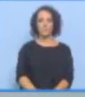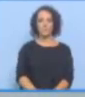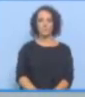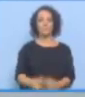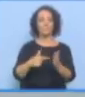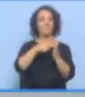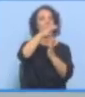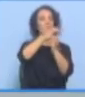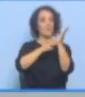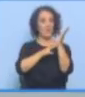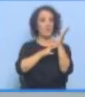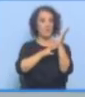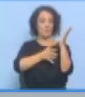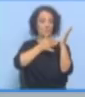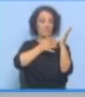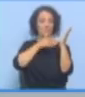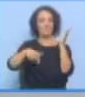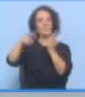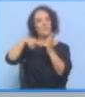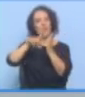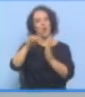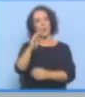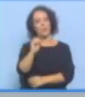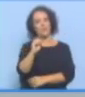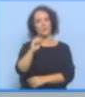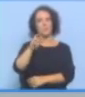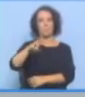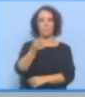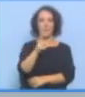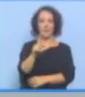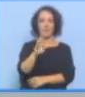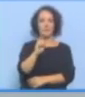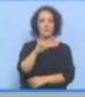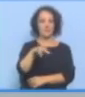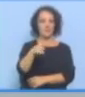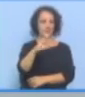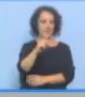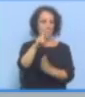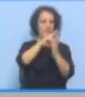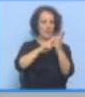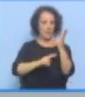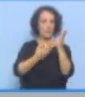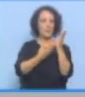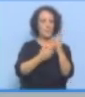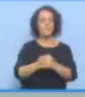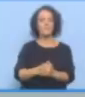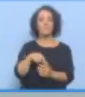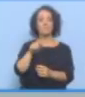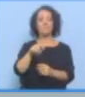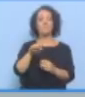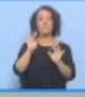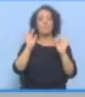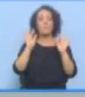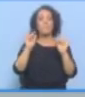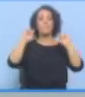O texto do Evangelho, lido aqui por Luís Miguel Sintra, este milagre, o